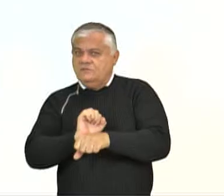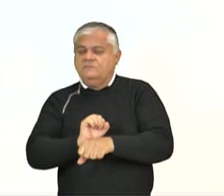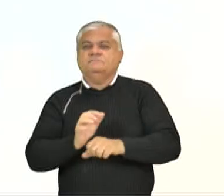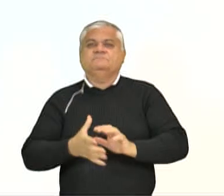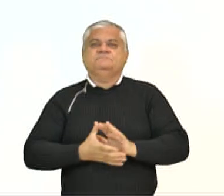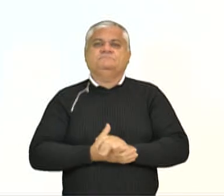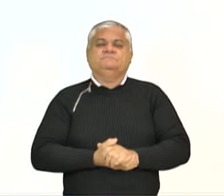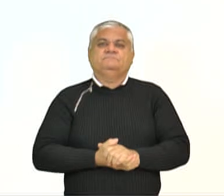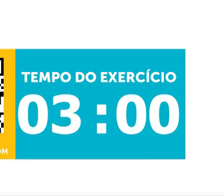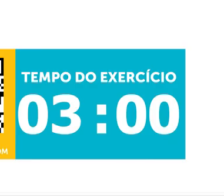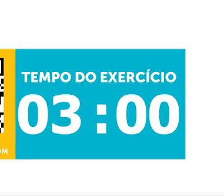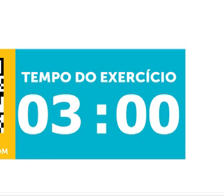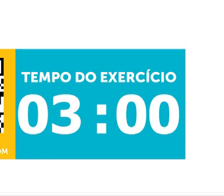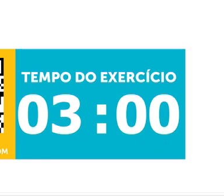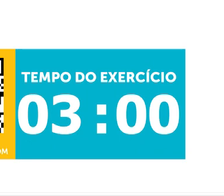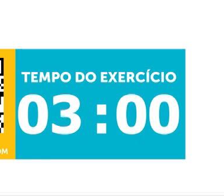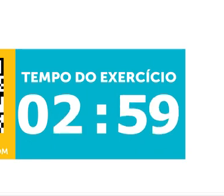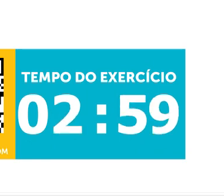voltamos.